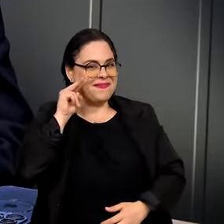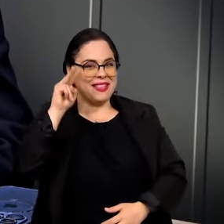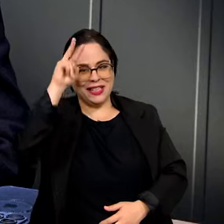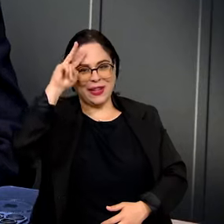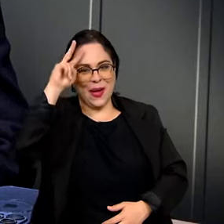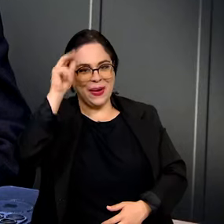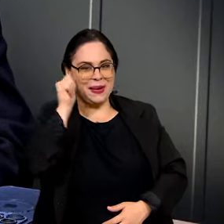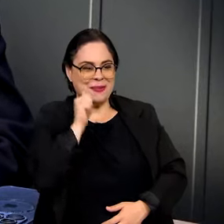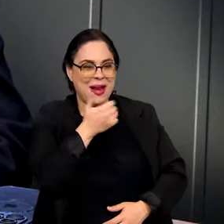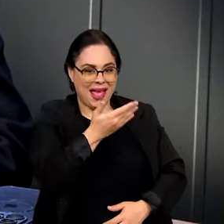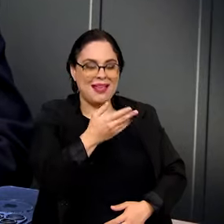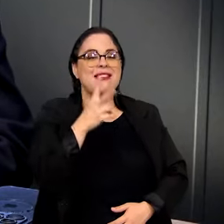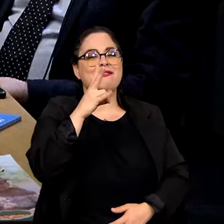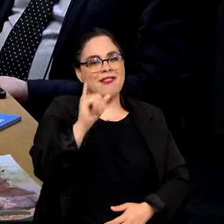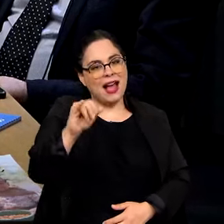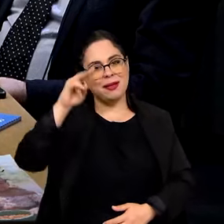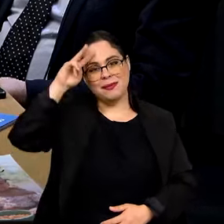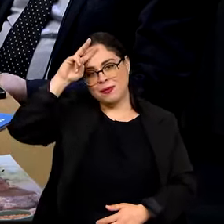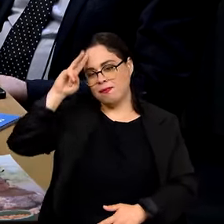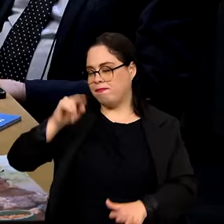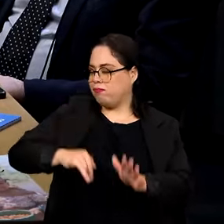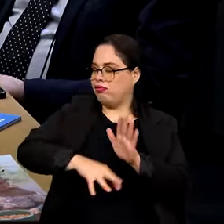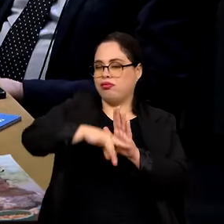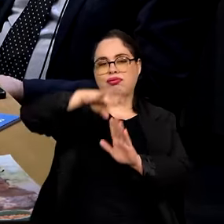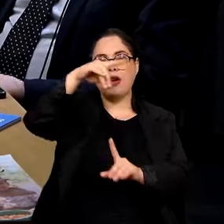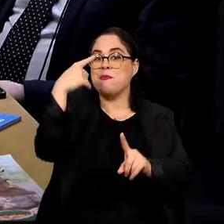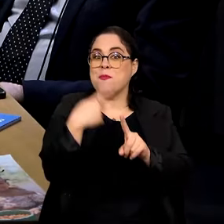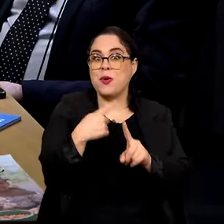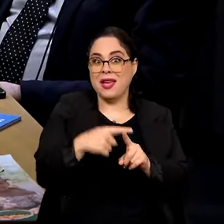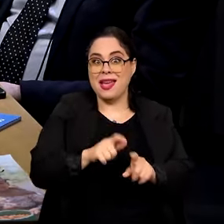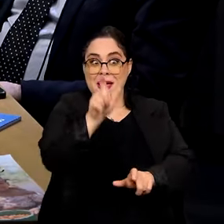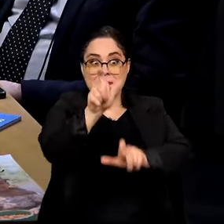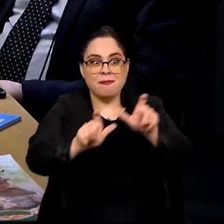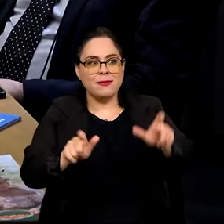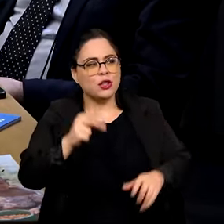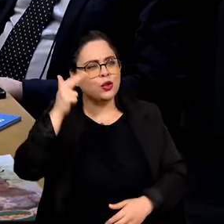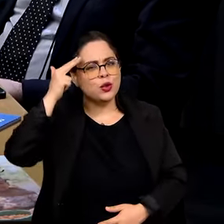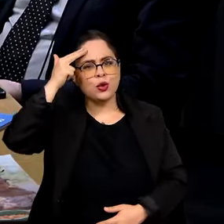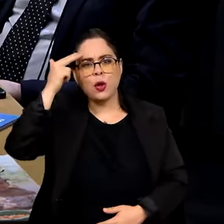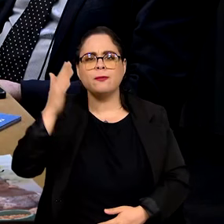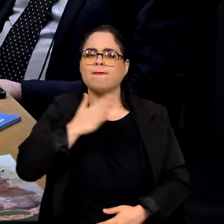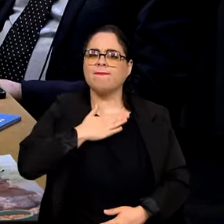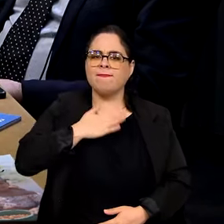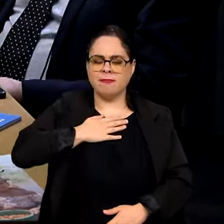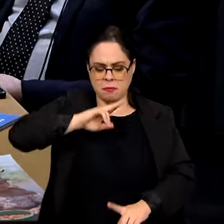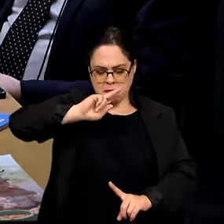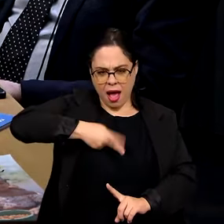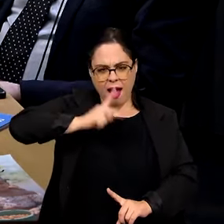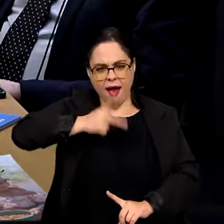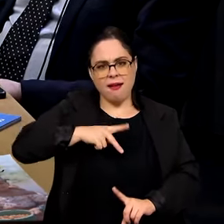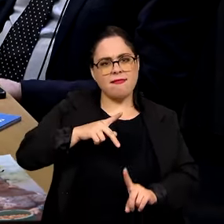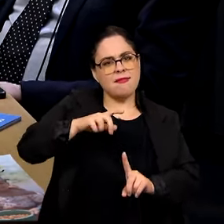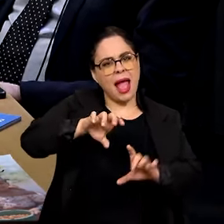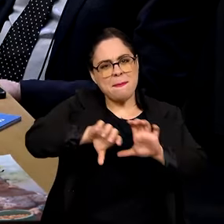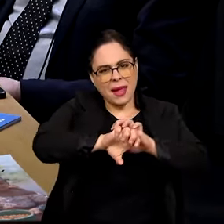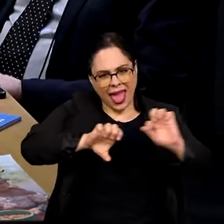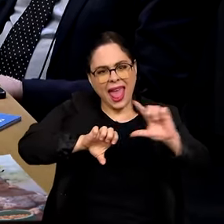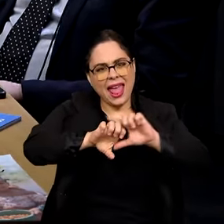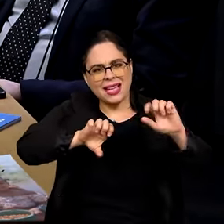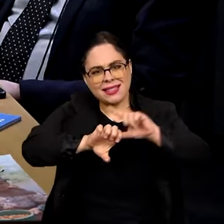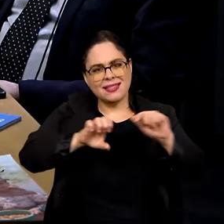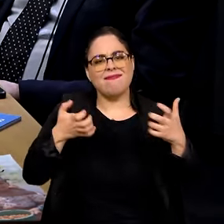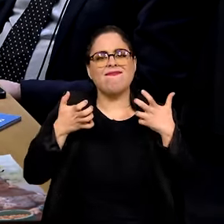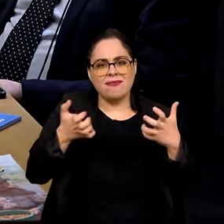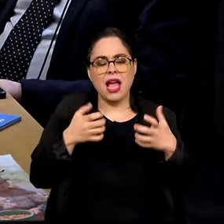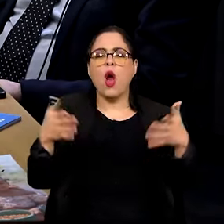você viu a história aí e vamos ter muito mais histórias porque as pessoas T um sonho de empreender de